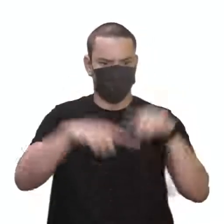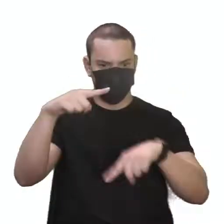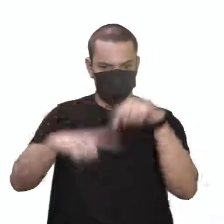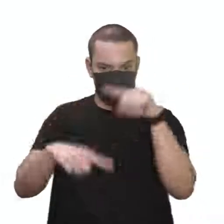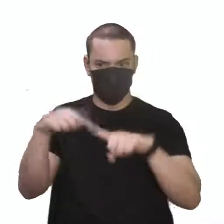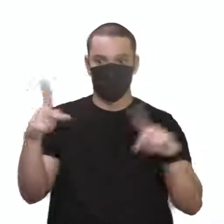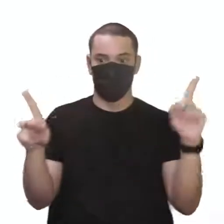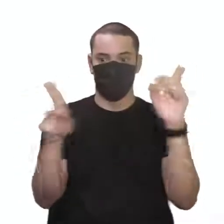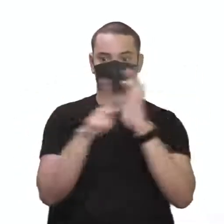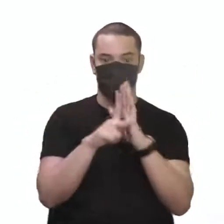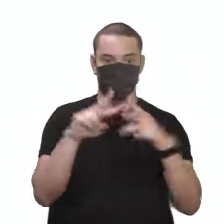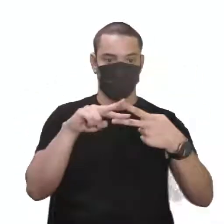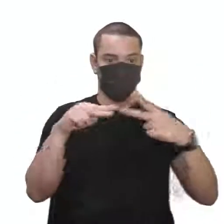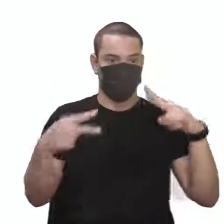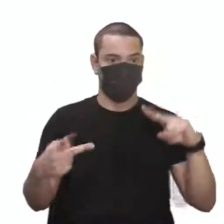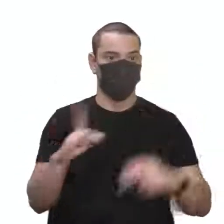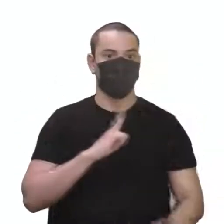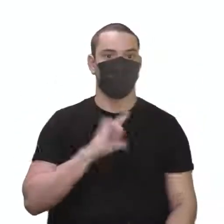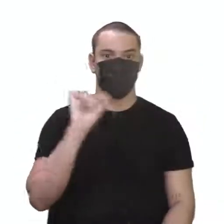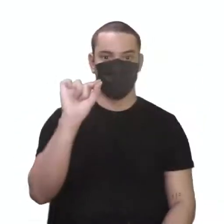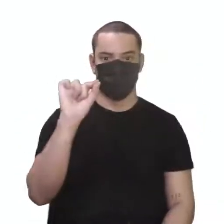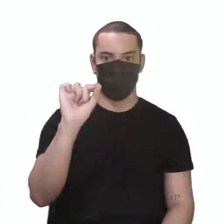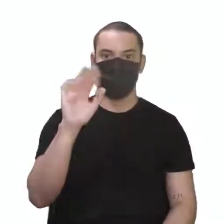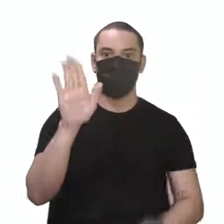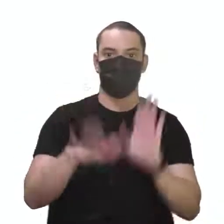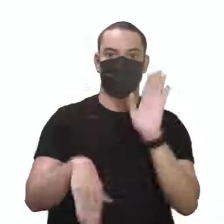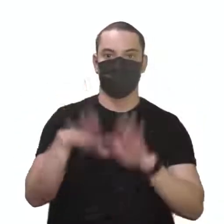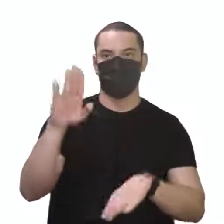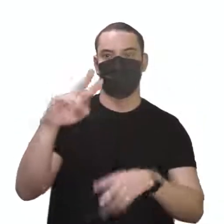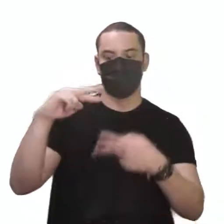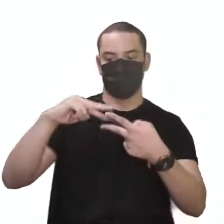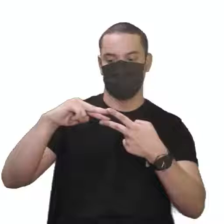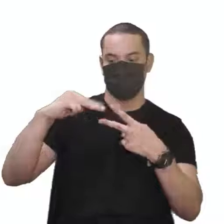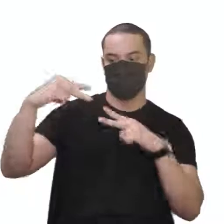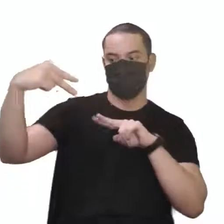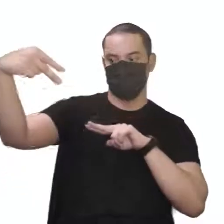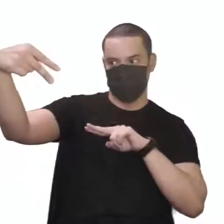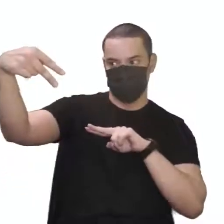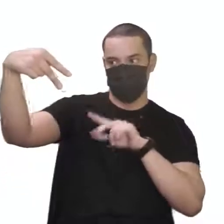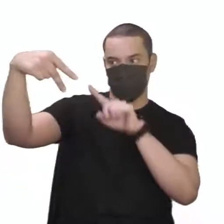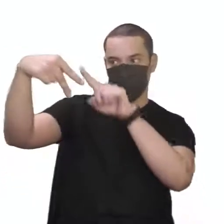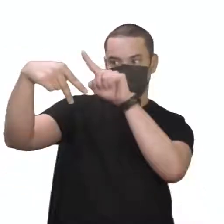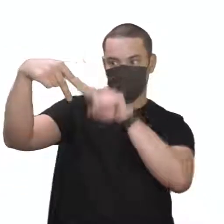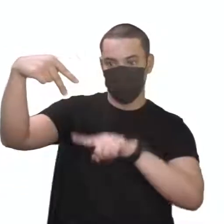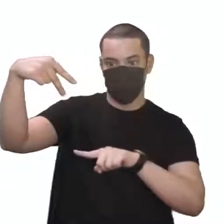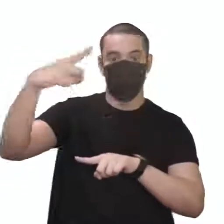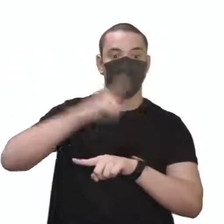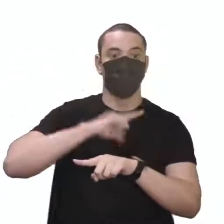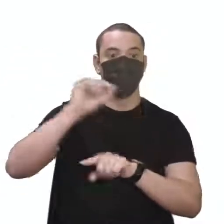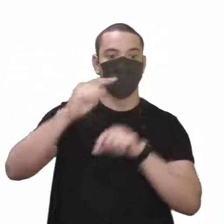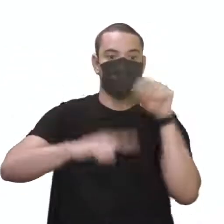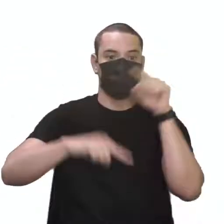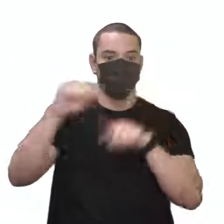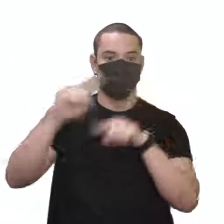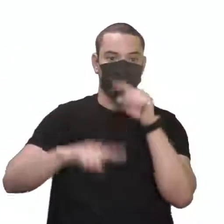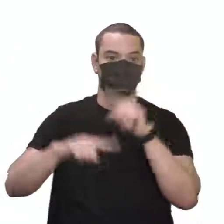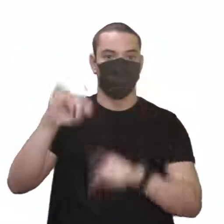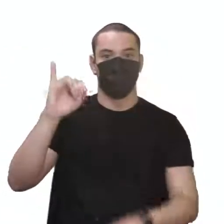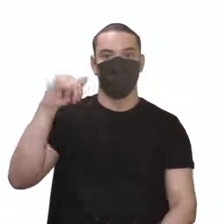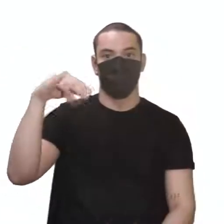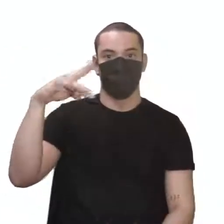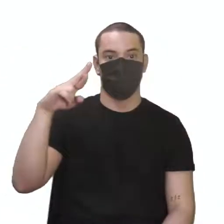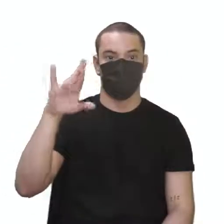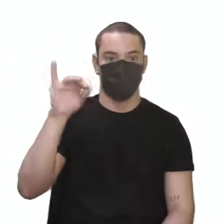genético, tá? Numa fita de DNA, nós temos o que chamamos de